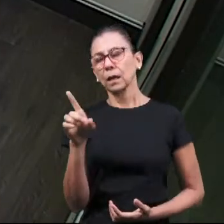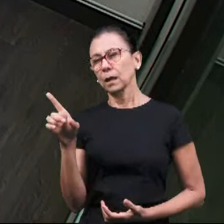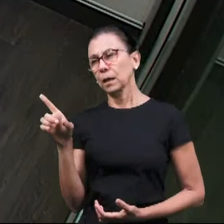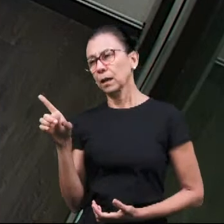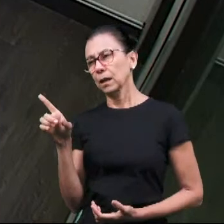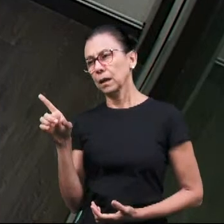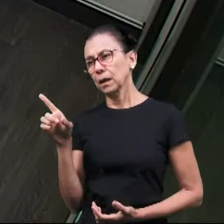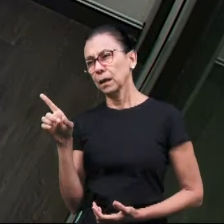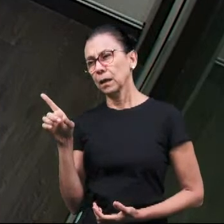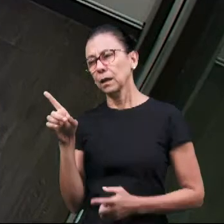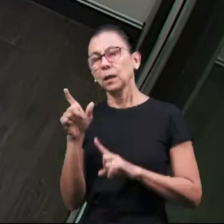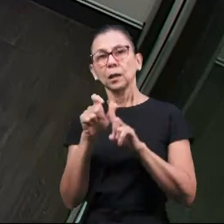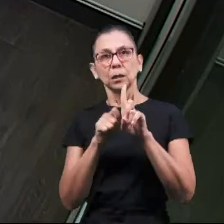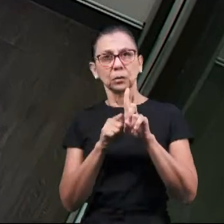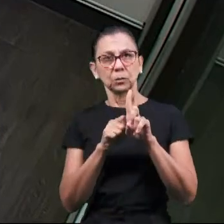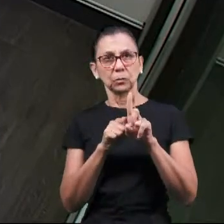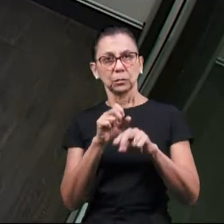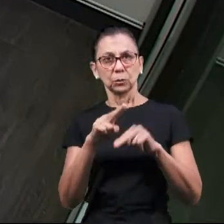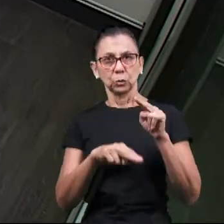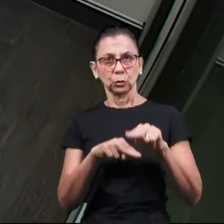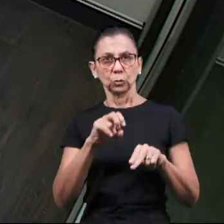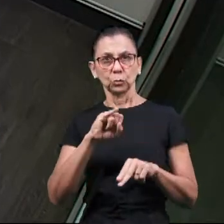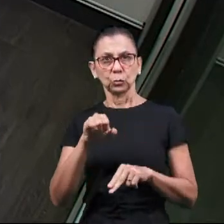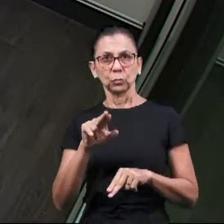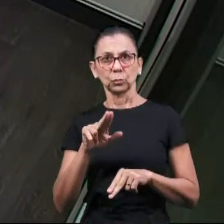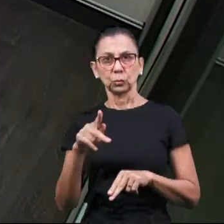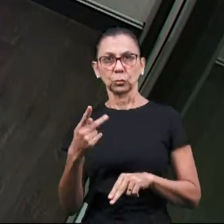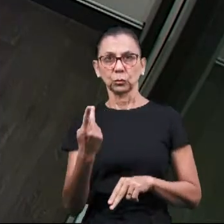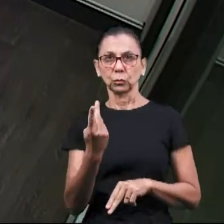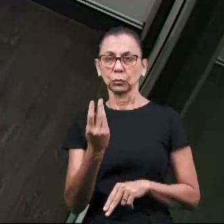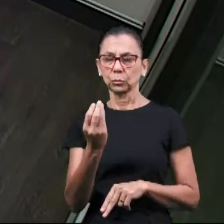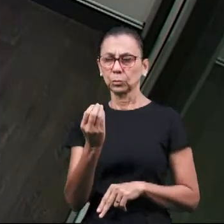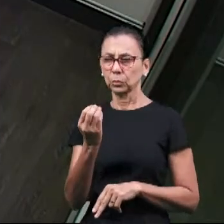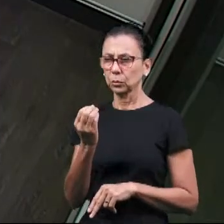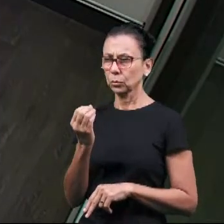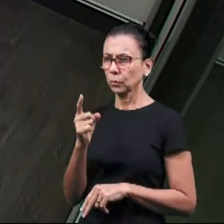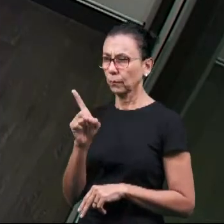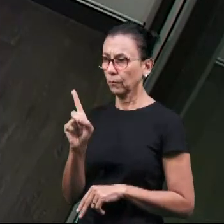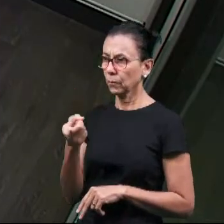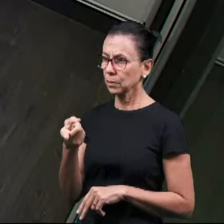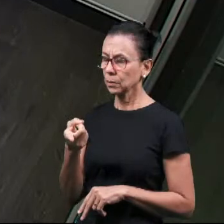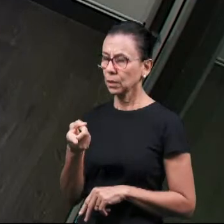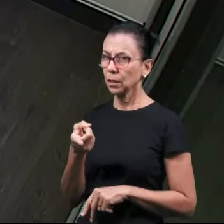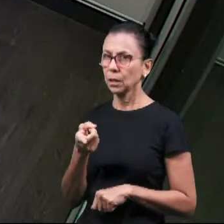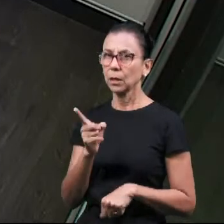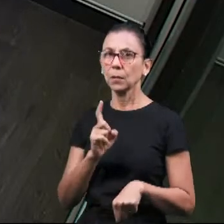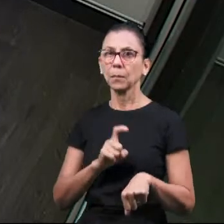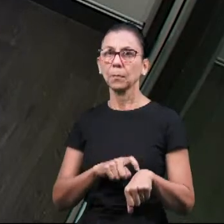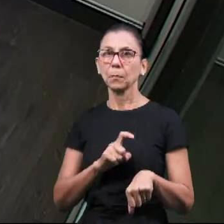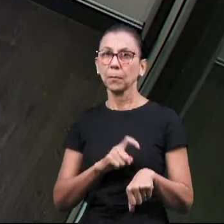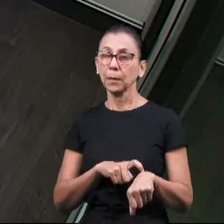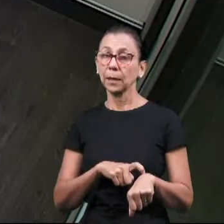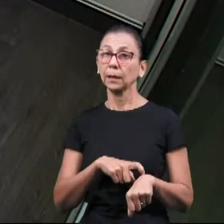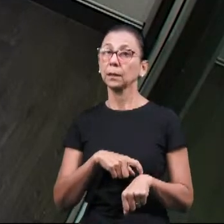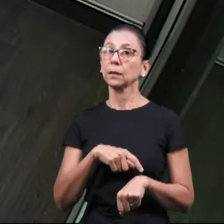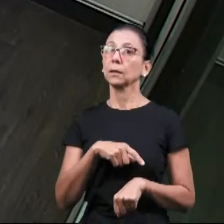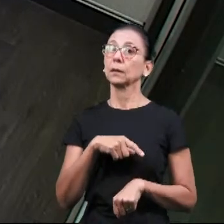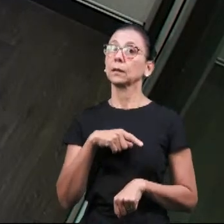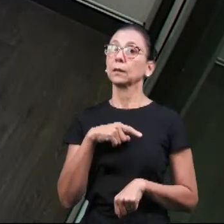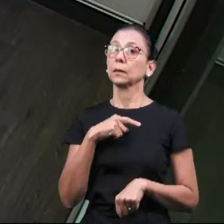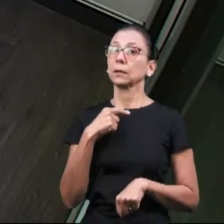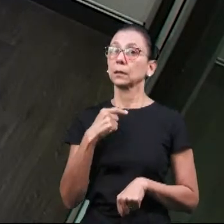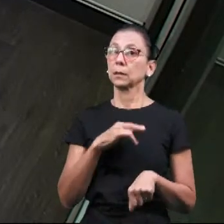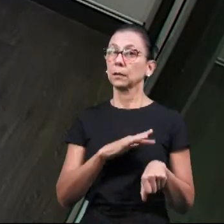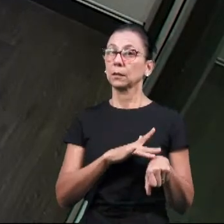no mês de junho, agora deste ano, o senhor passou por um momento de aflição, momento de dor, a família.